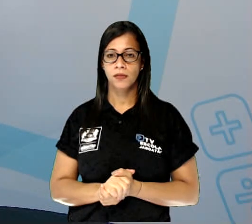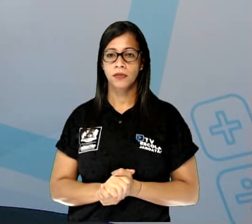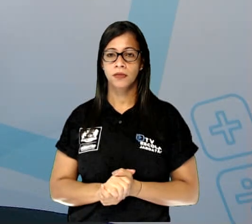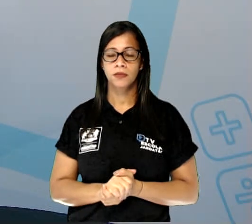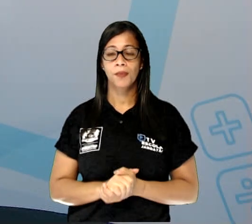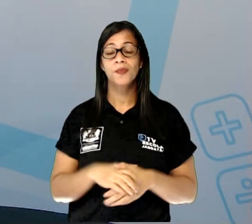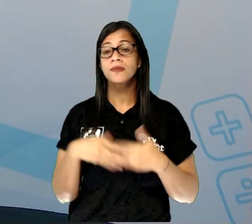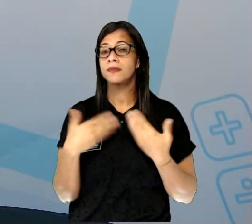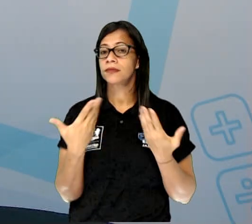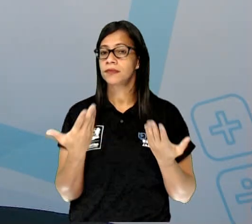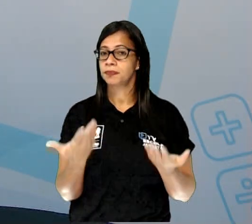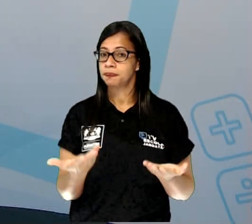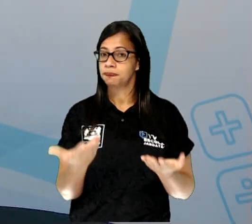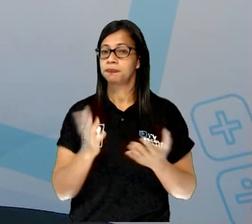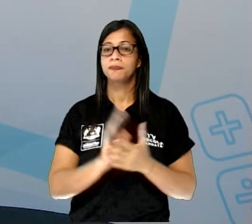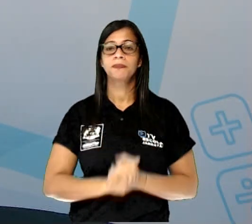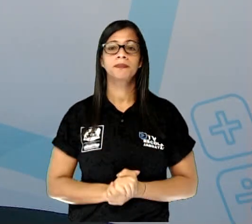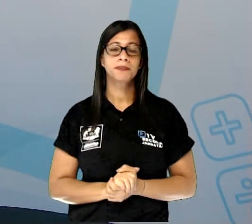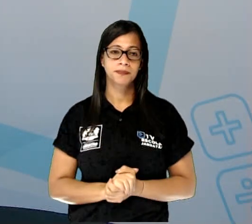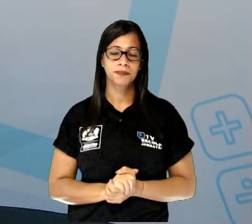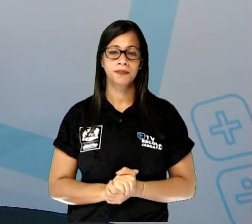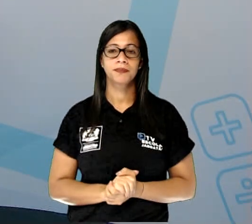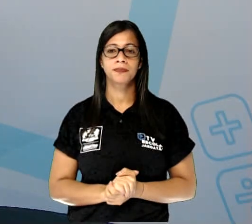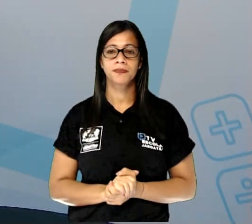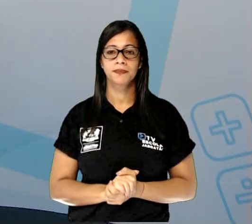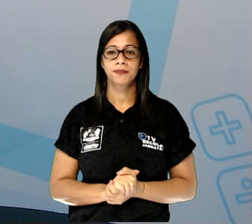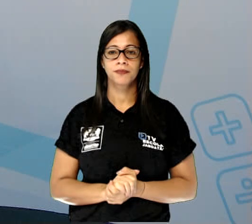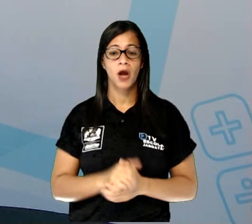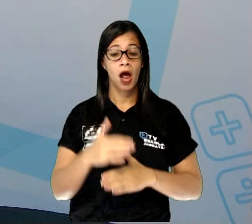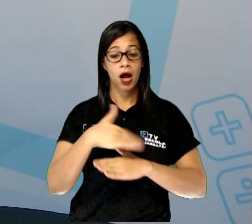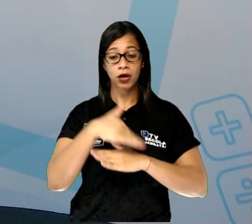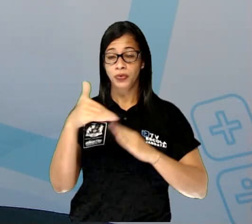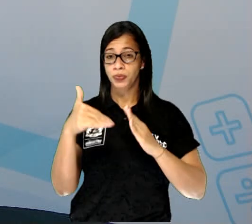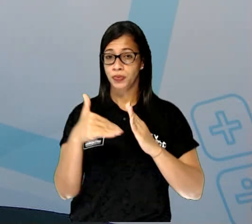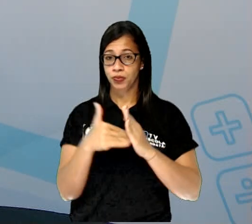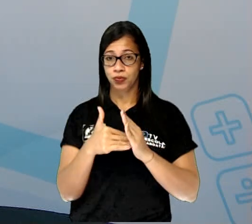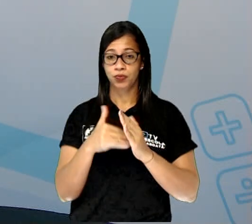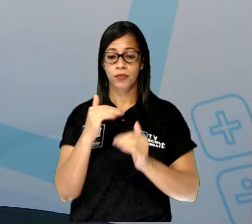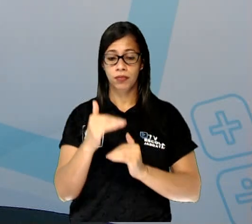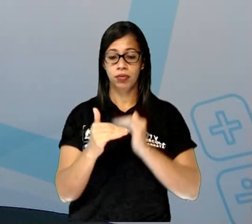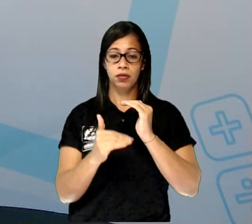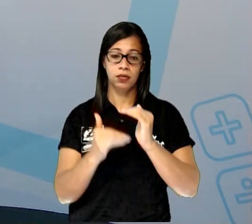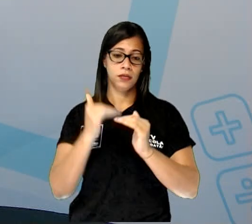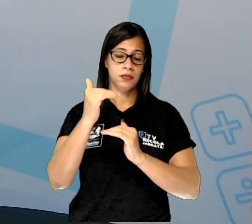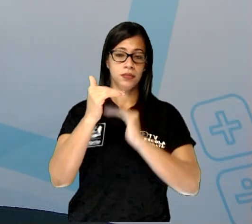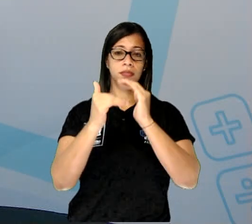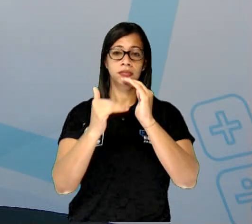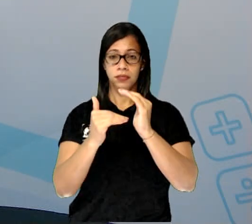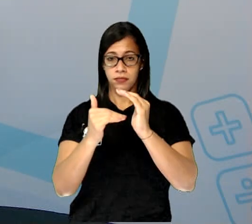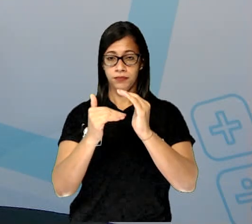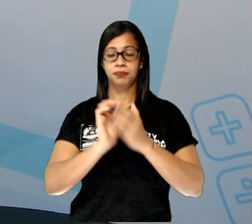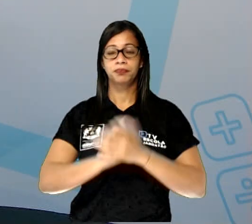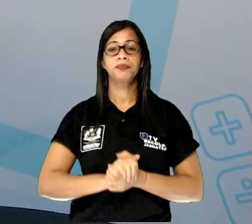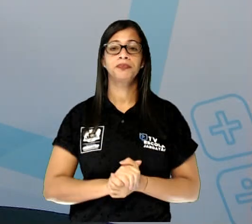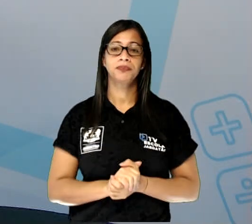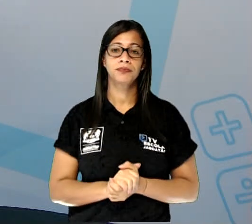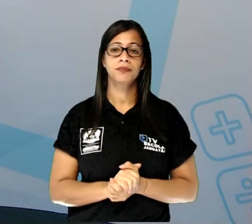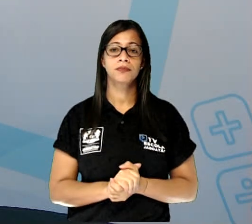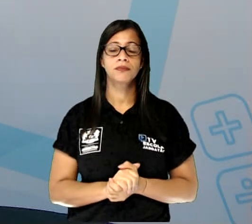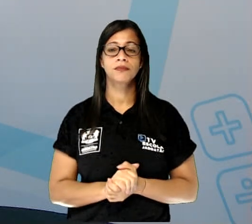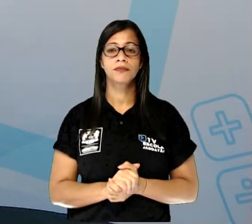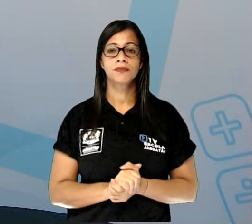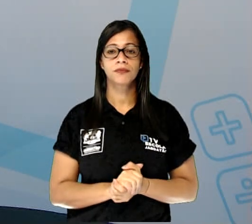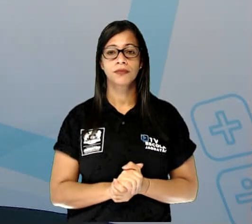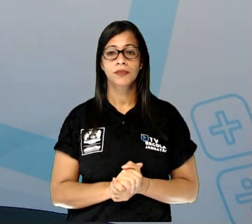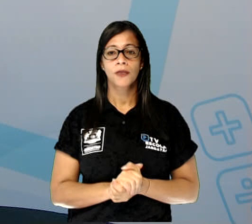Bom, então, tudo é um processo de ação e consequência. A presença dos holandeses no